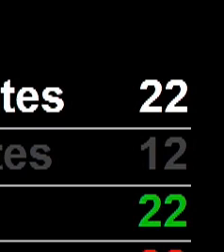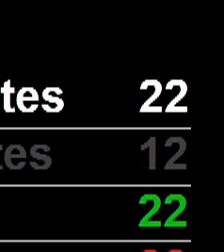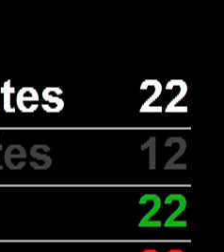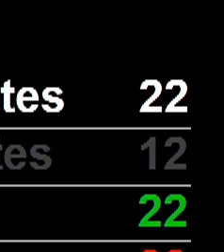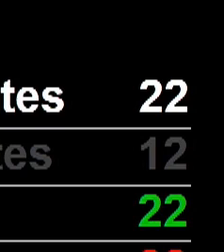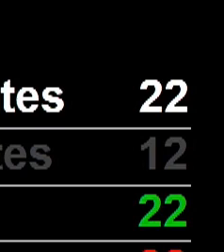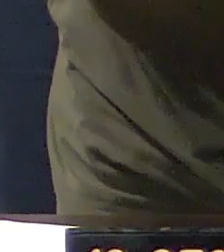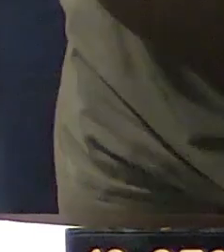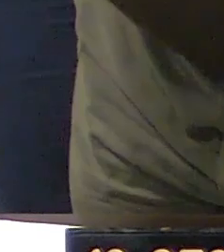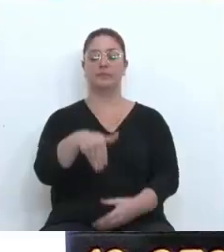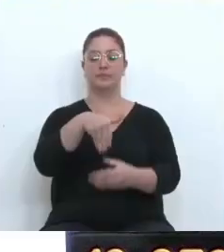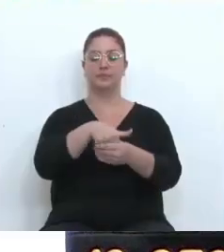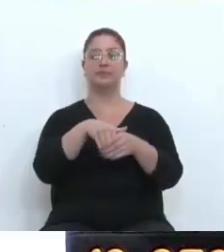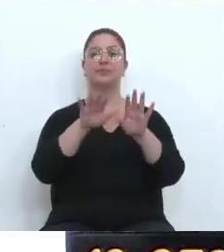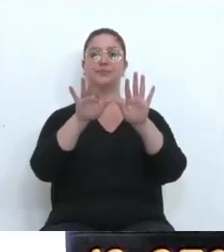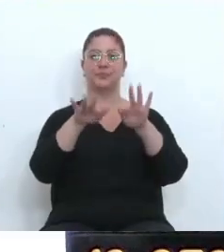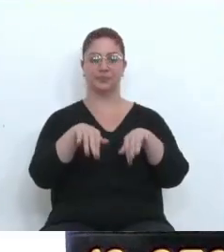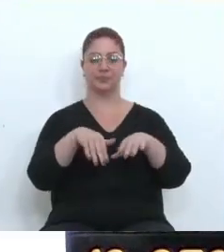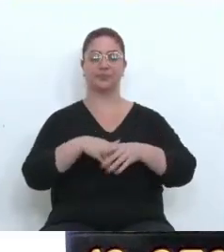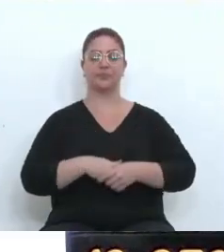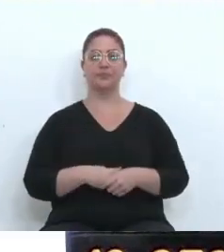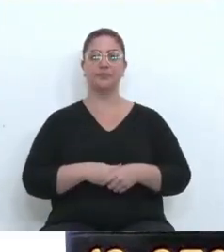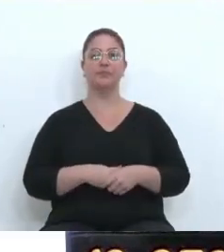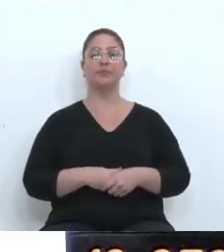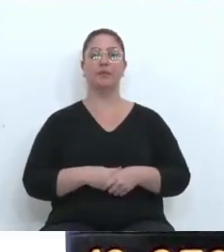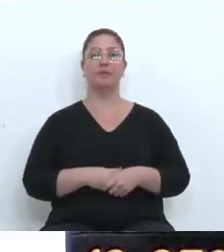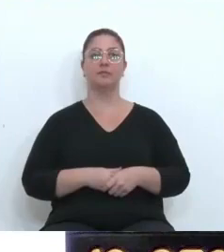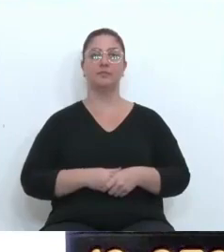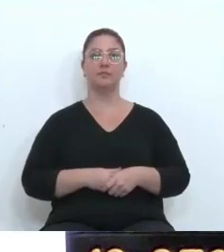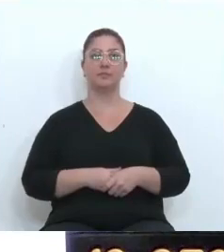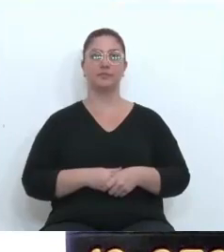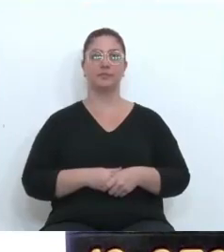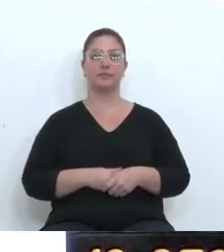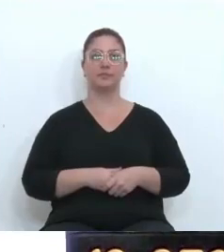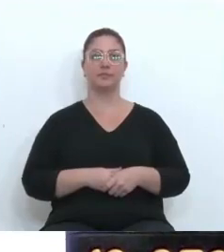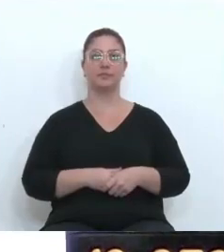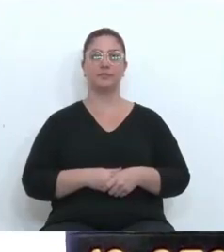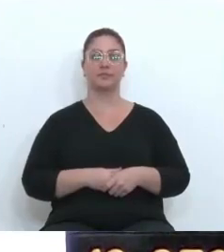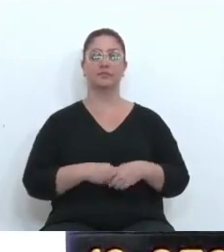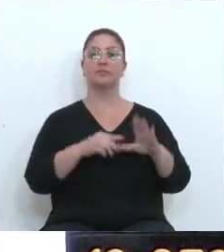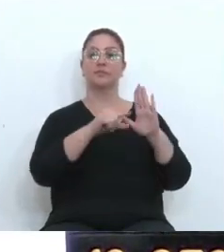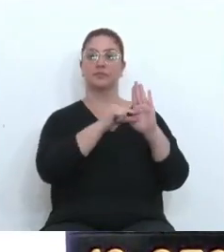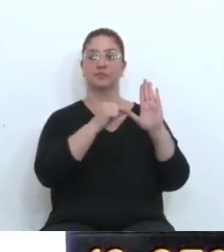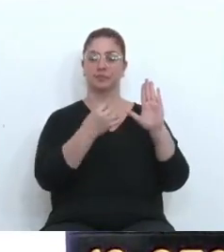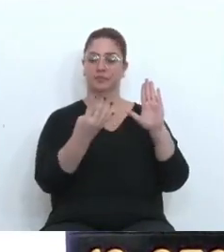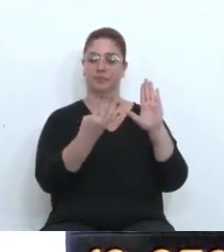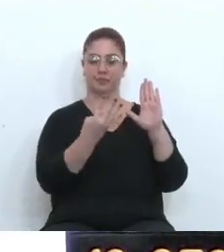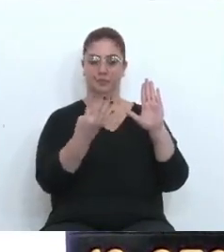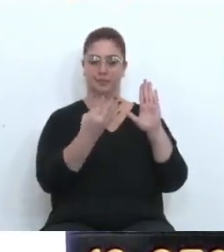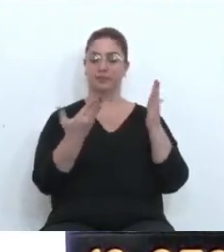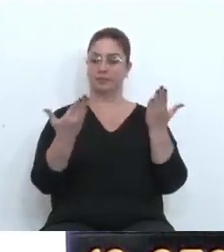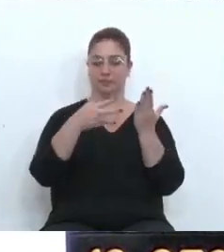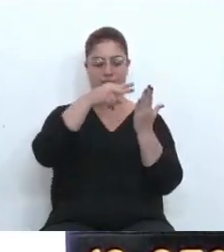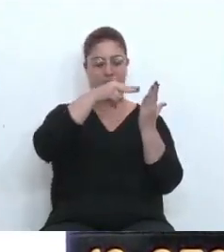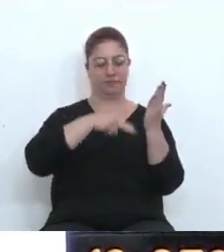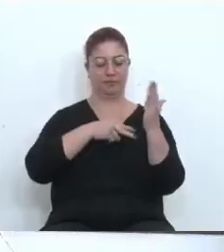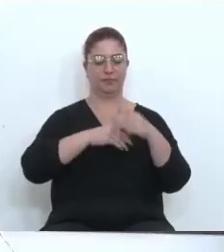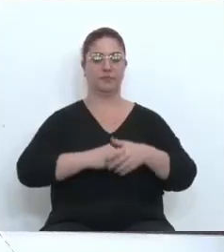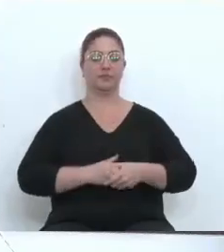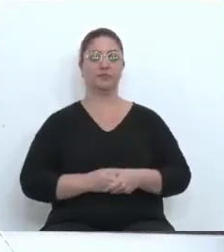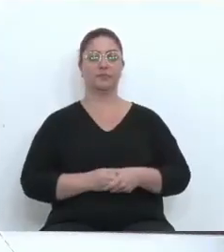encerrado a votação consideradas comissões e tem quarto ao Senhor secretário para leitura